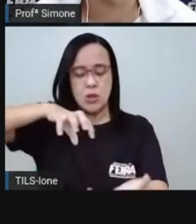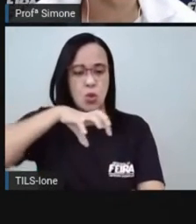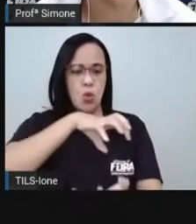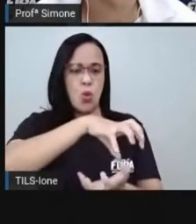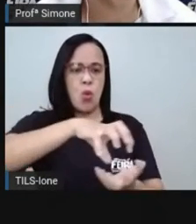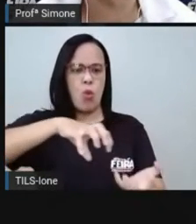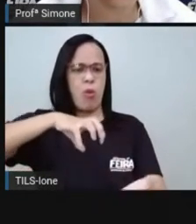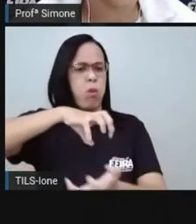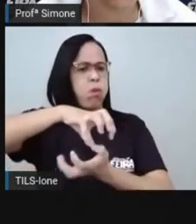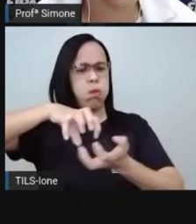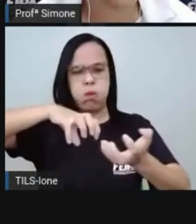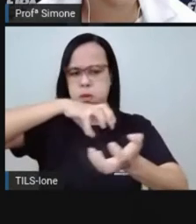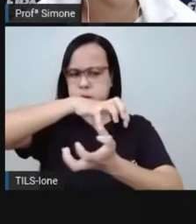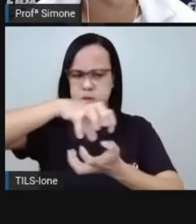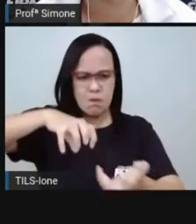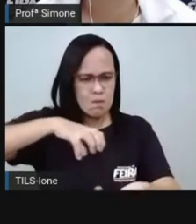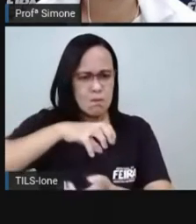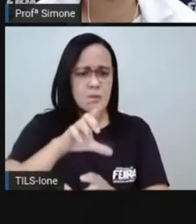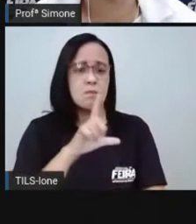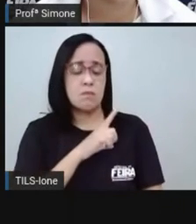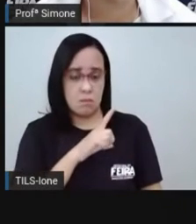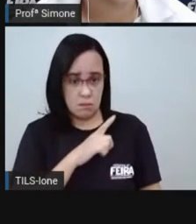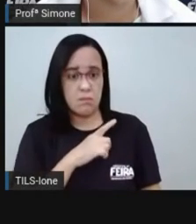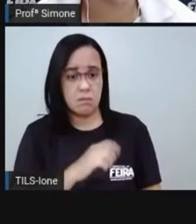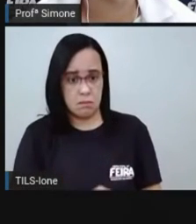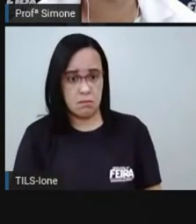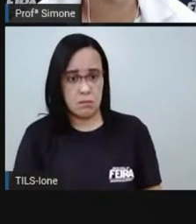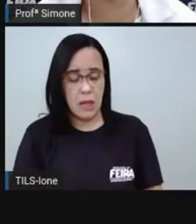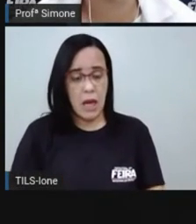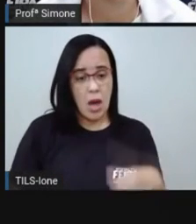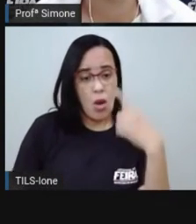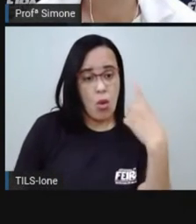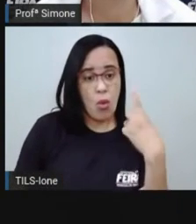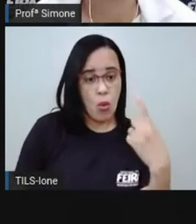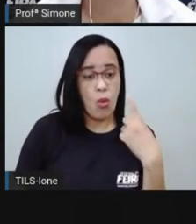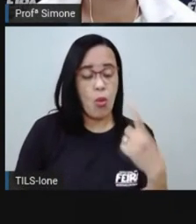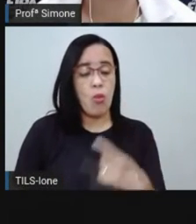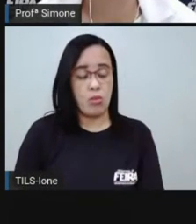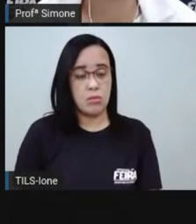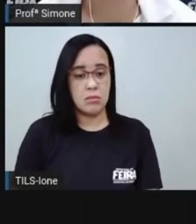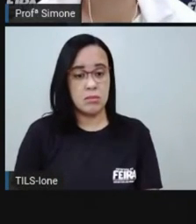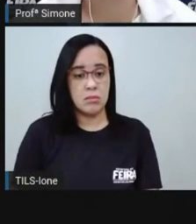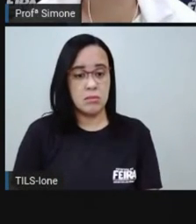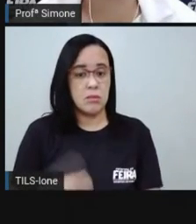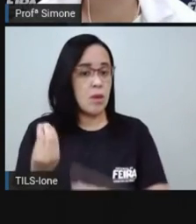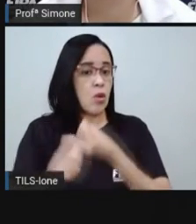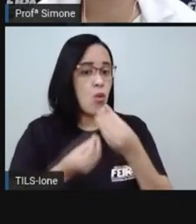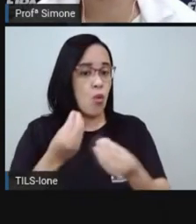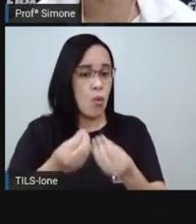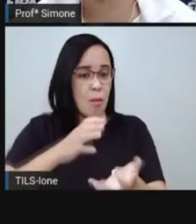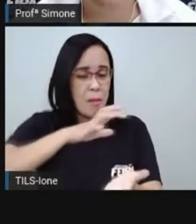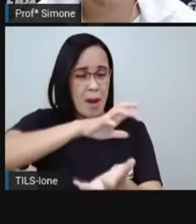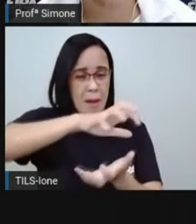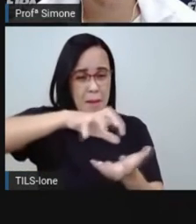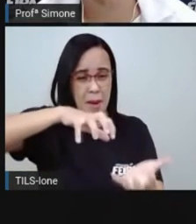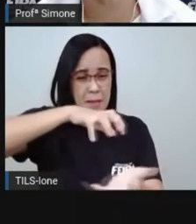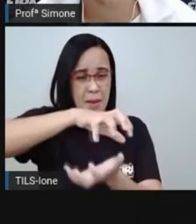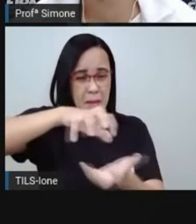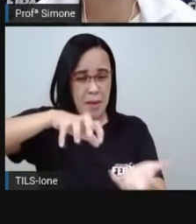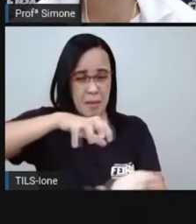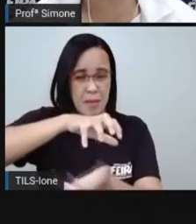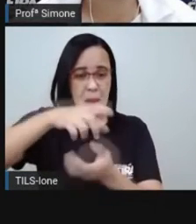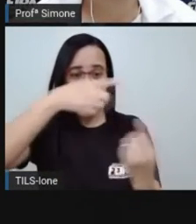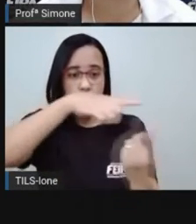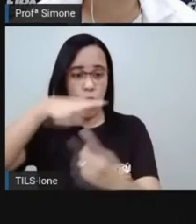muito forte com o presente é a revolta da vacina. Havia epidemia de varíola nesse período